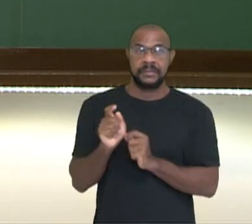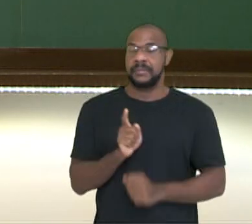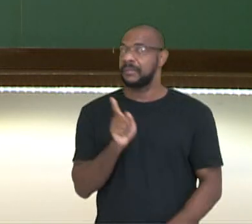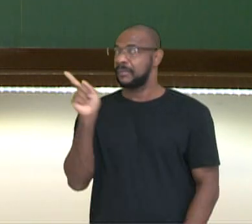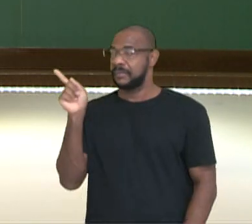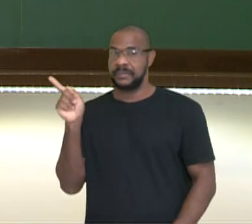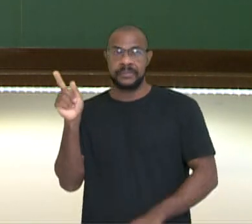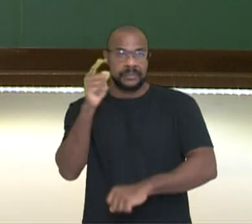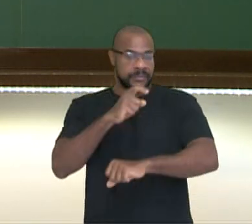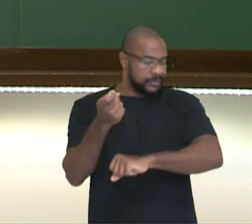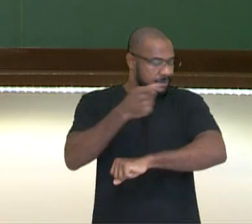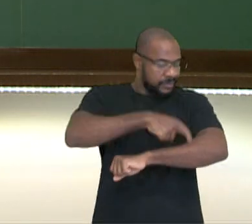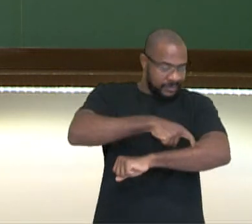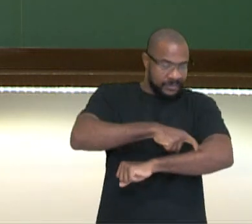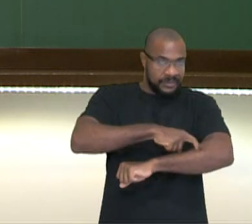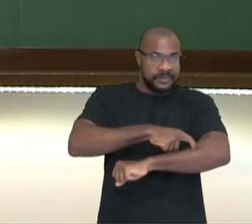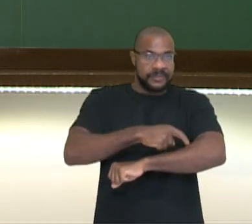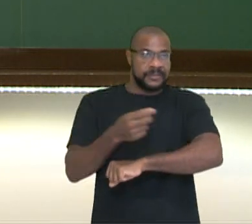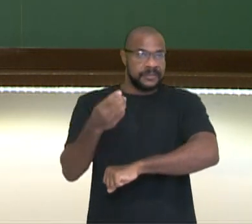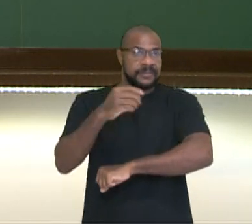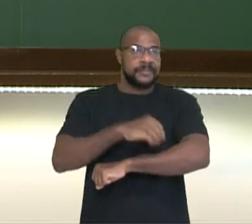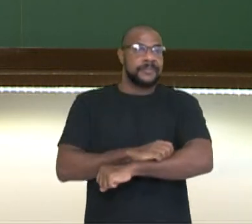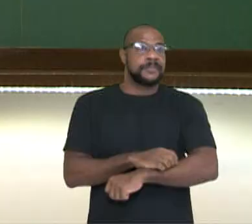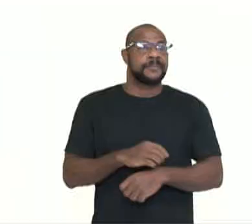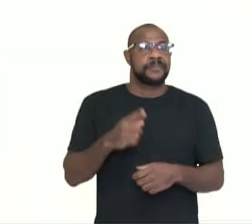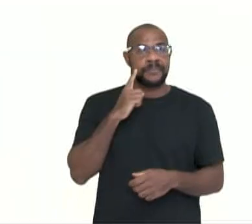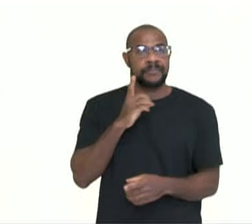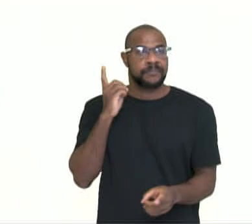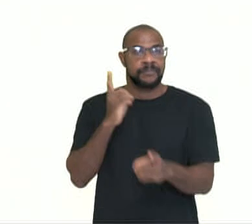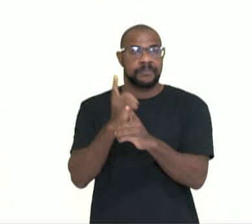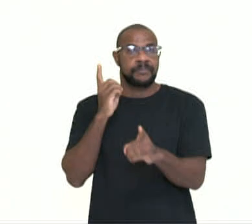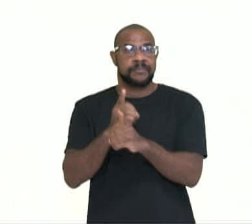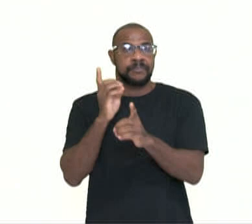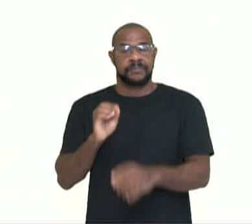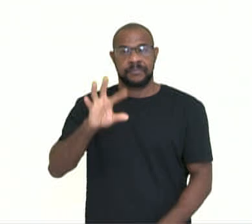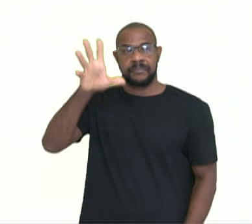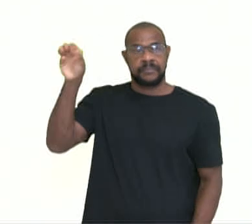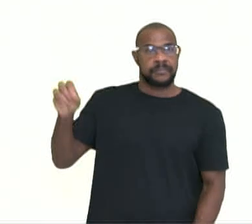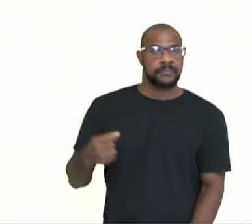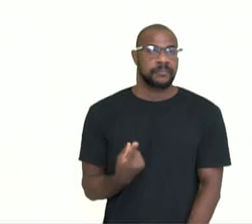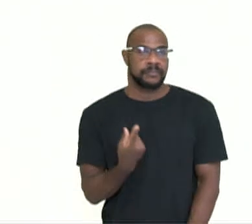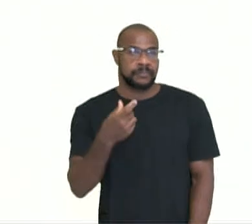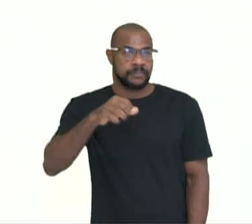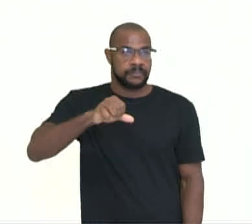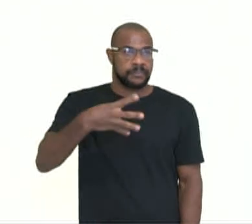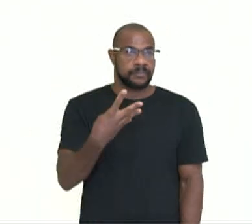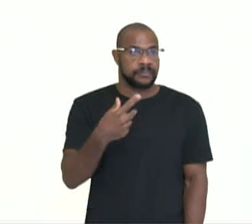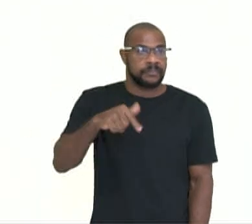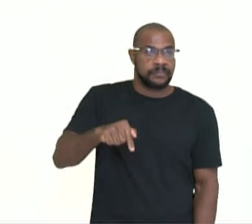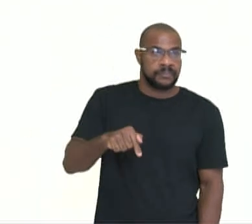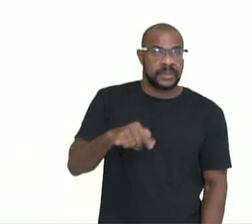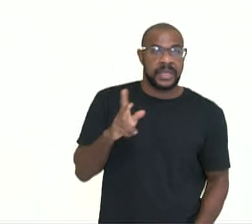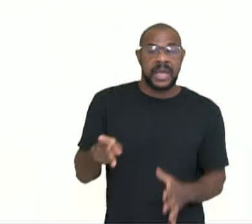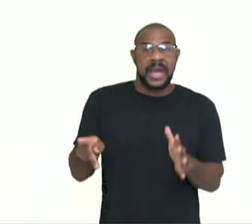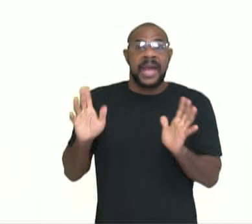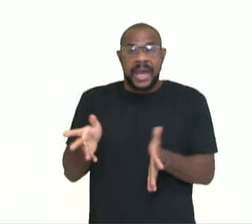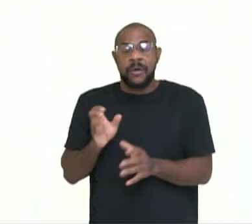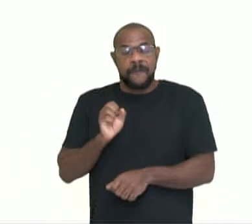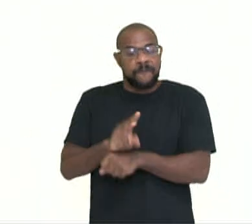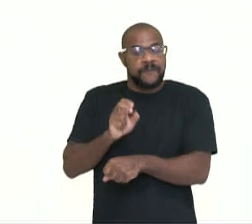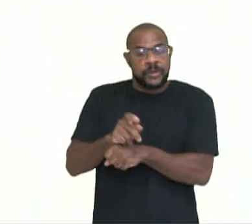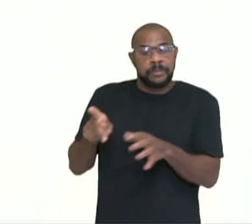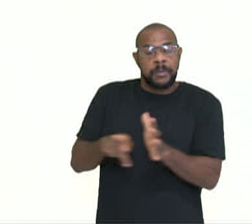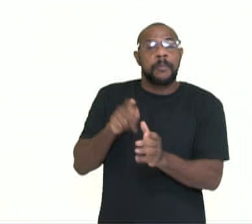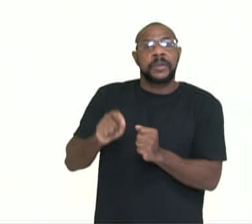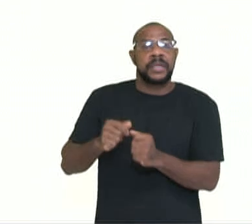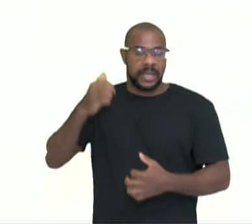como o mosquito Aedes, né? Foi descoberto na África em 1947. Era um vírus de macaco, macaco rhesus, que é o